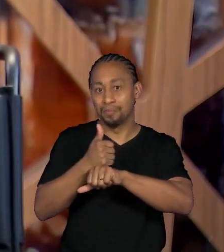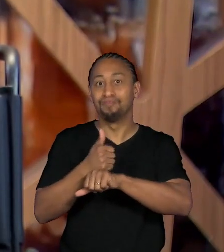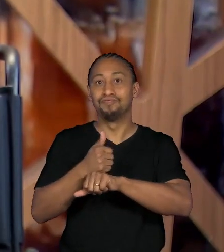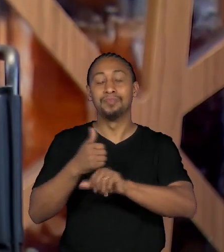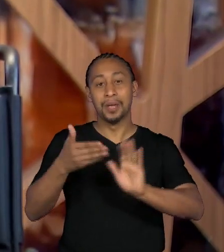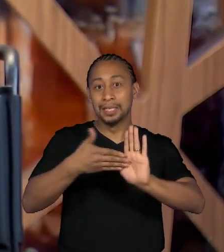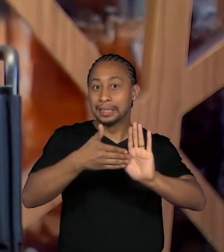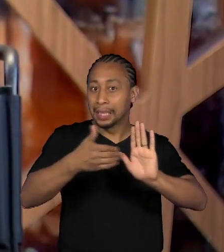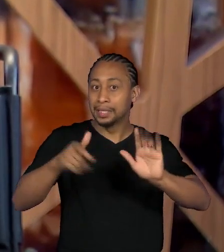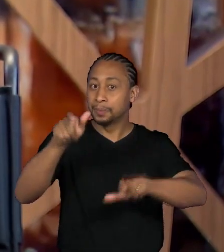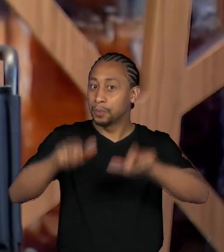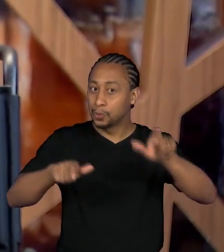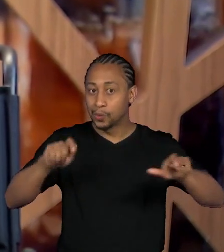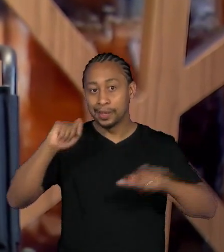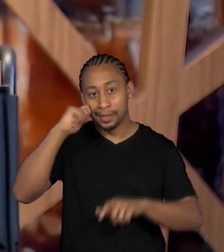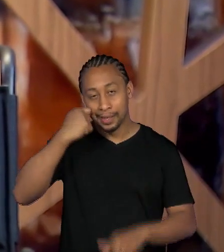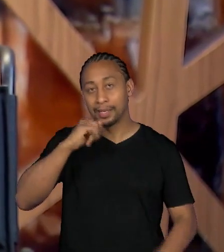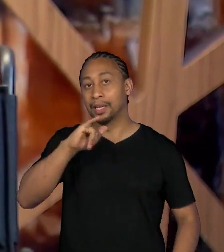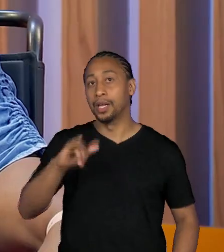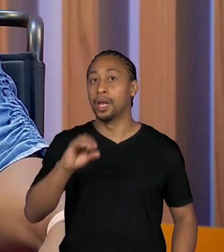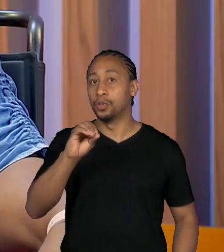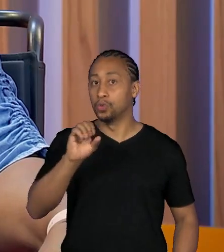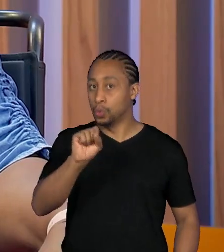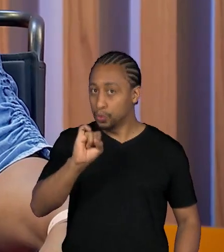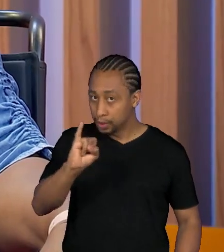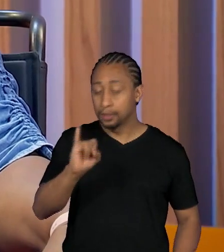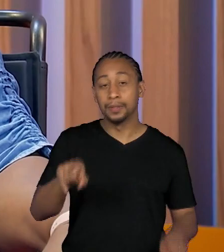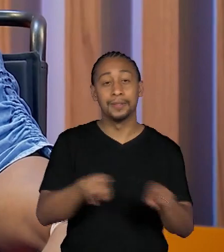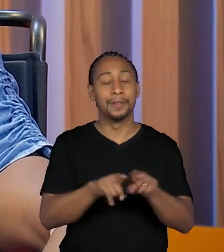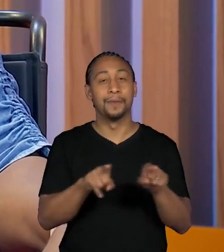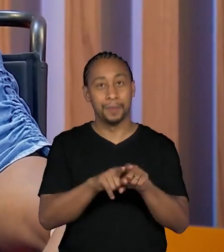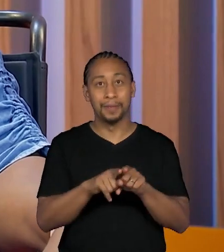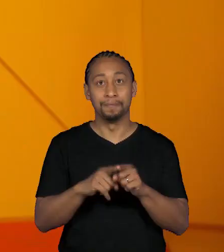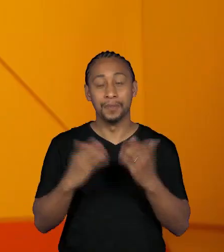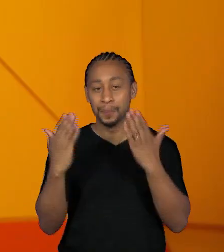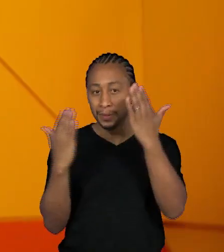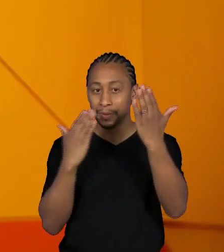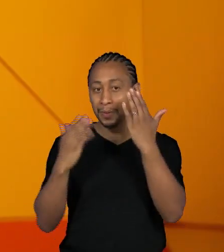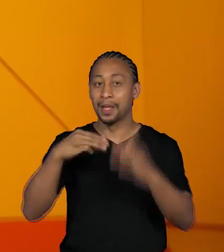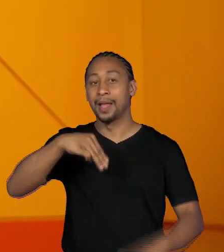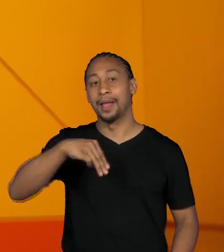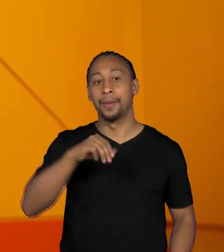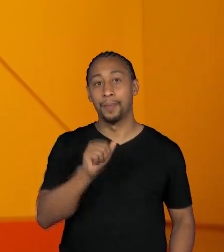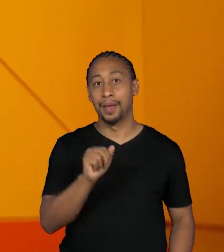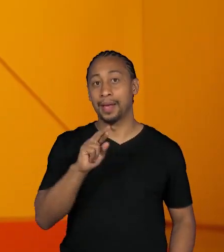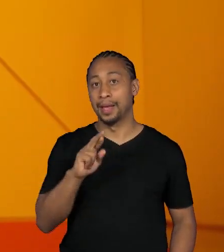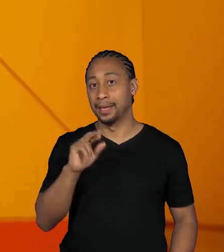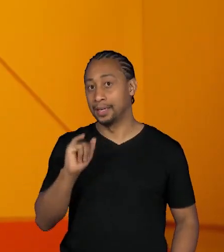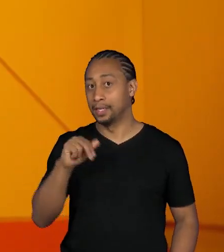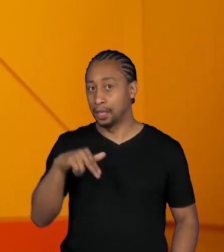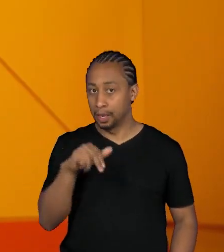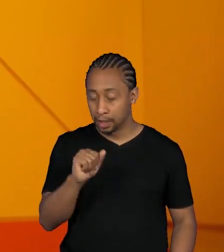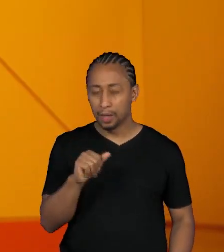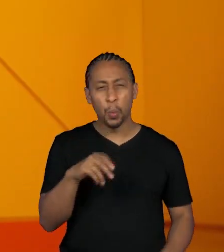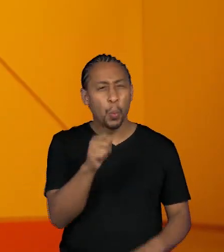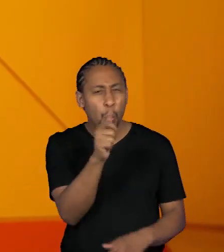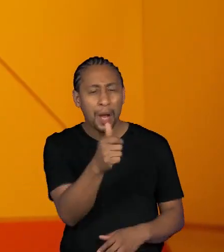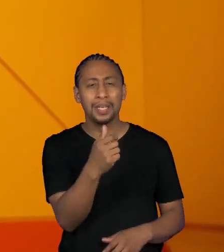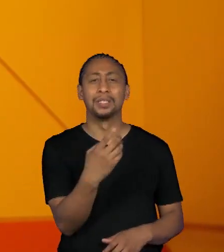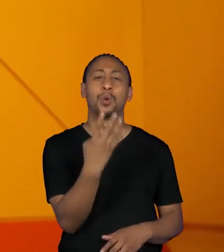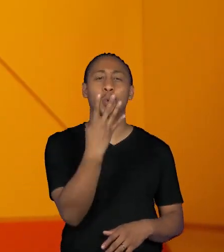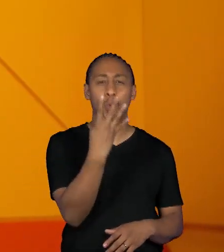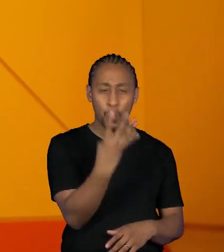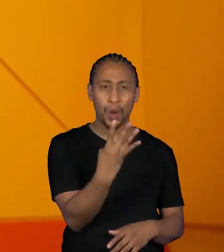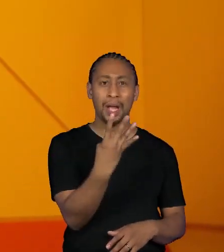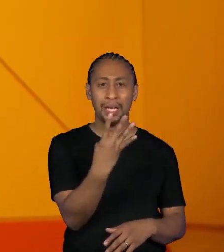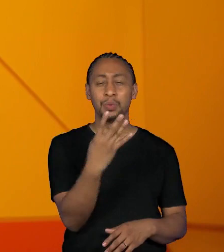estética de pessoas negras, Joselena, e a psicóloga Mariana Luz. Quase 4 séculos de escravidão colocaram o corpo negro